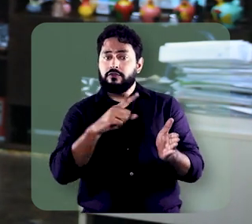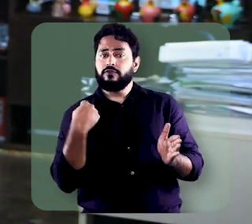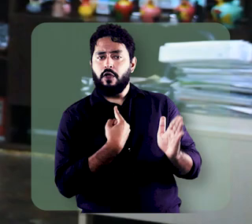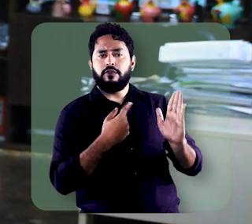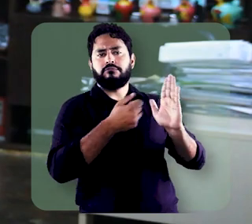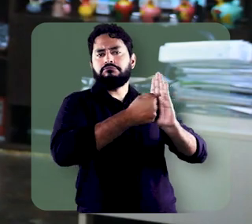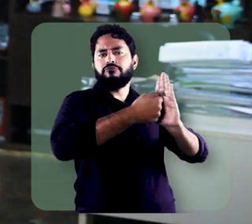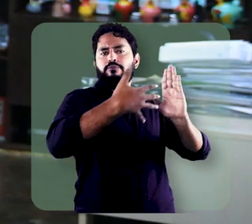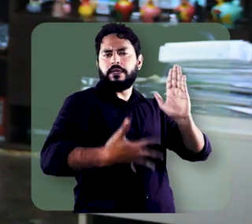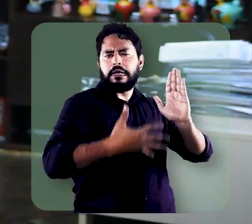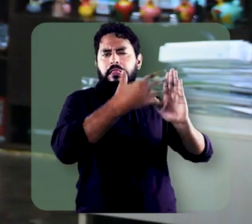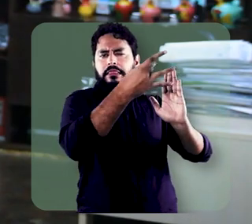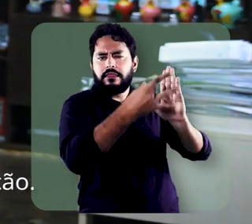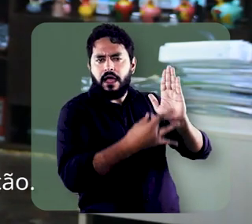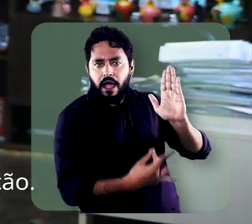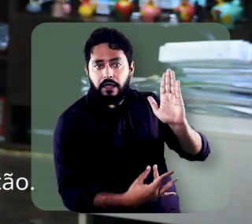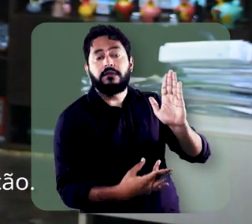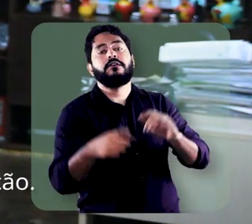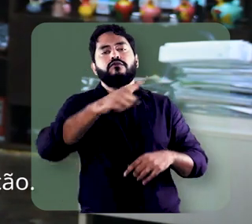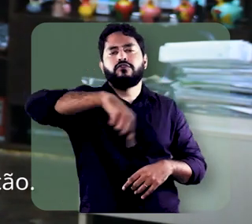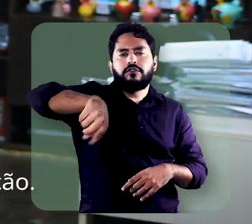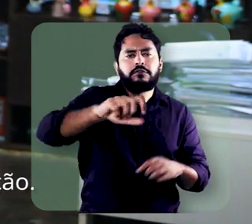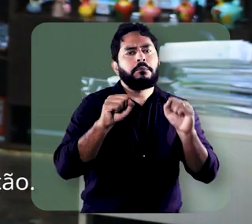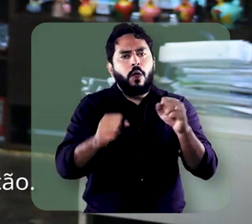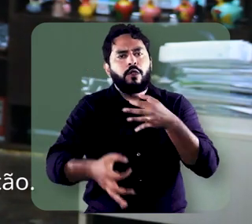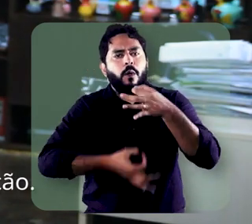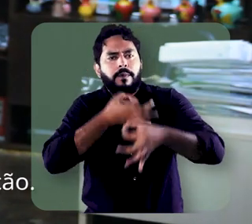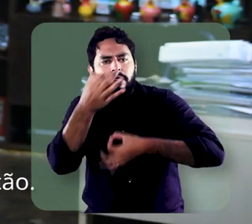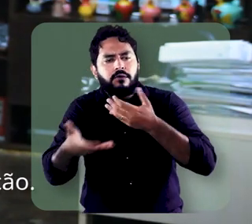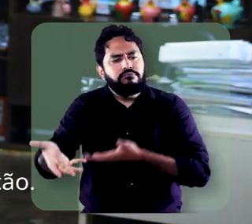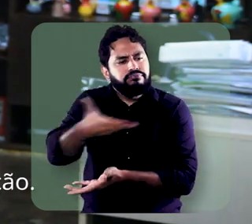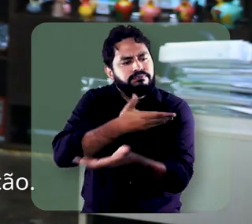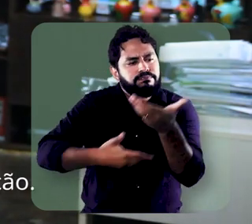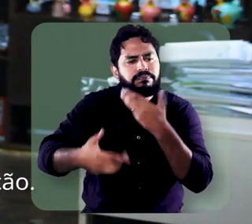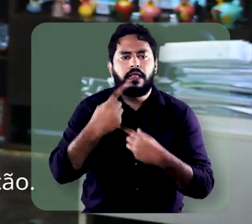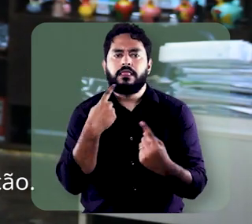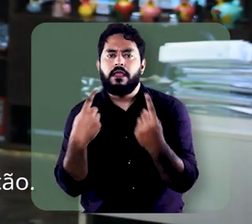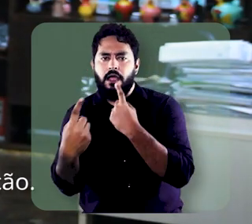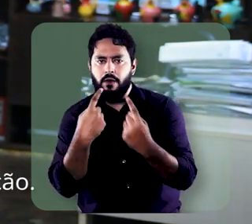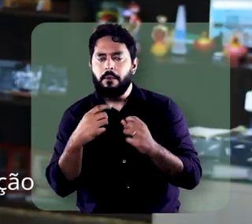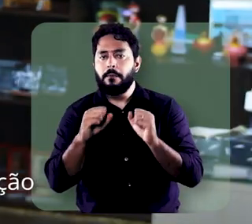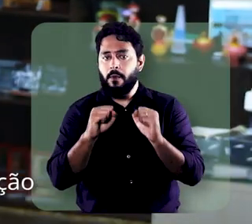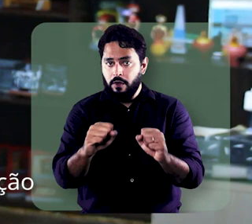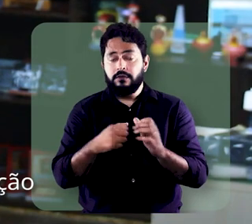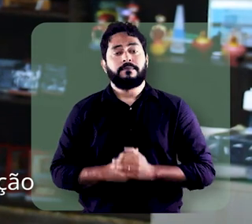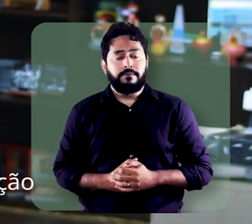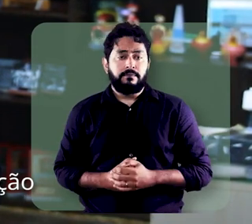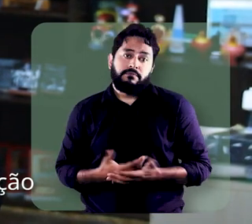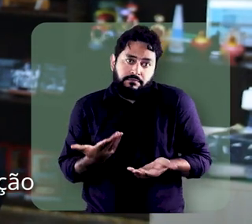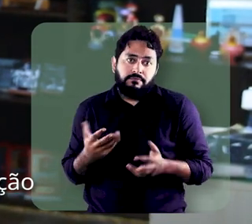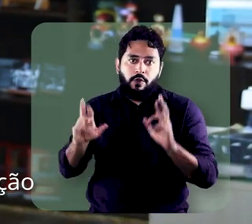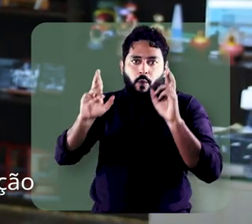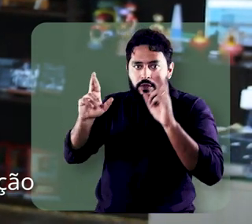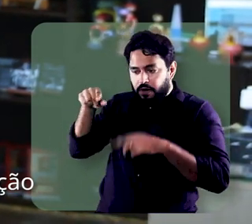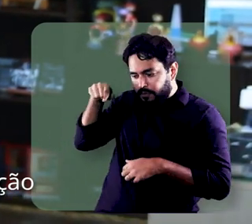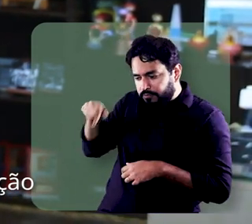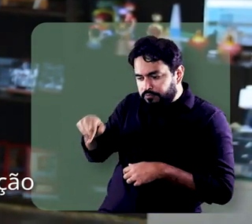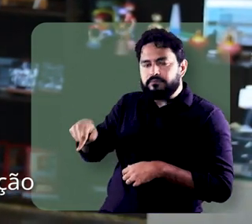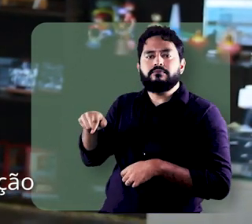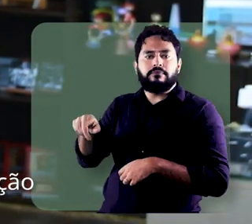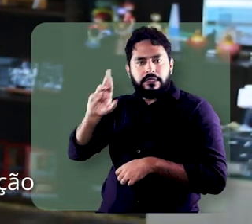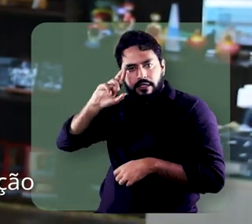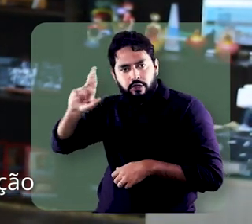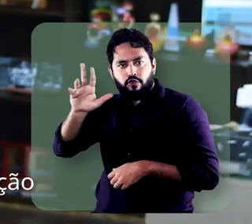os detalhes do que foi proposto e promovendo espaços de diálogo e de participação. Para esse processo, contaremos com